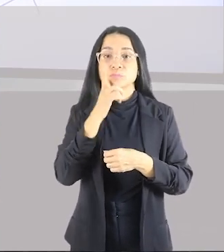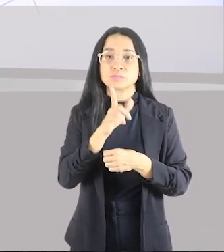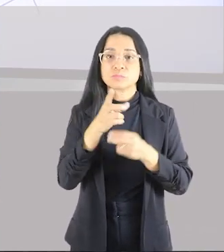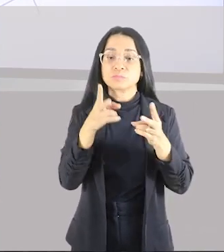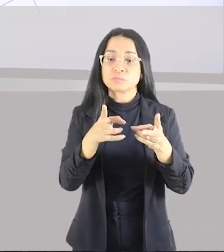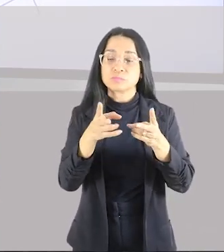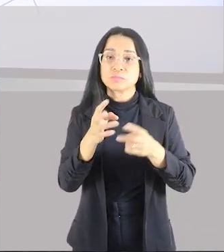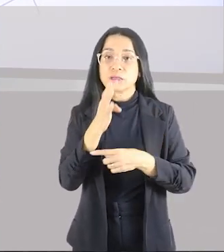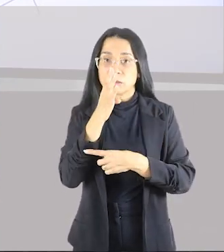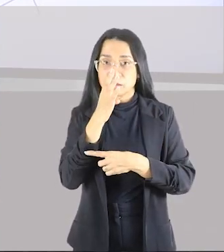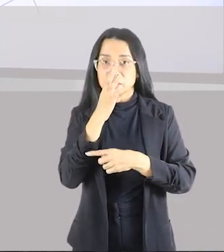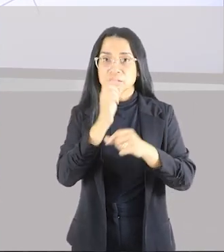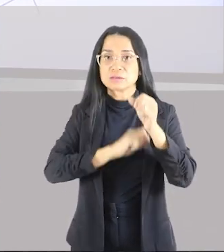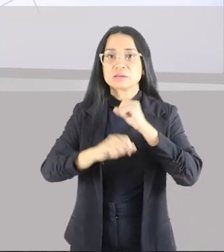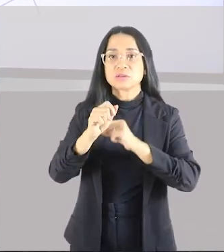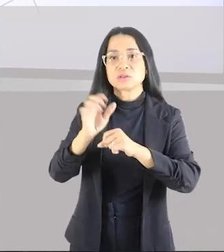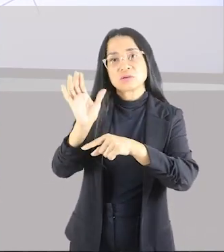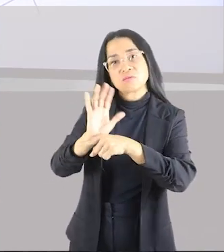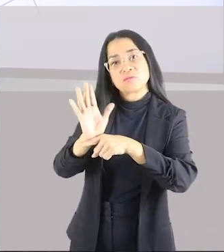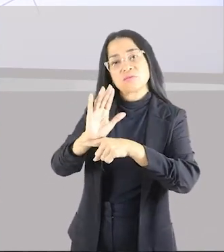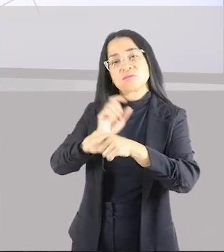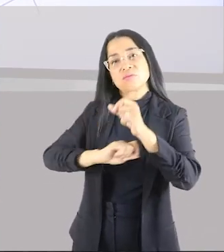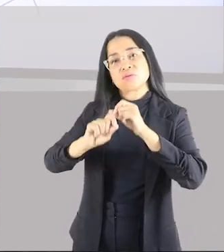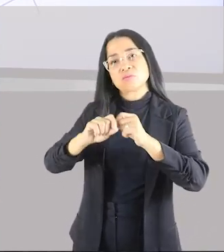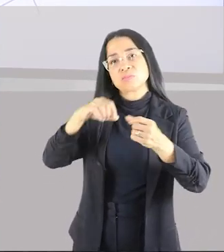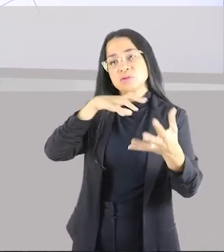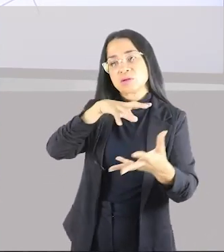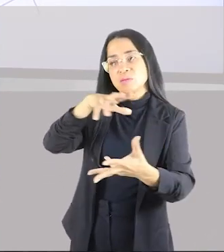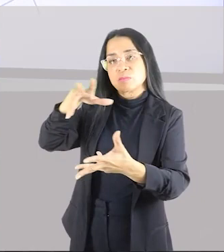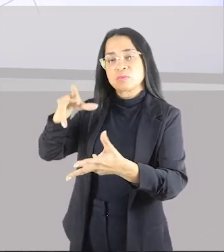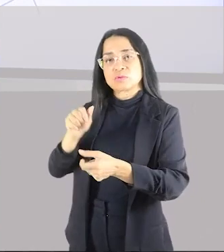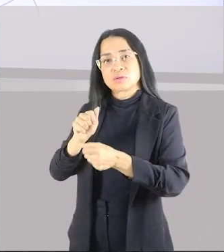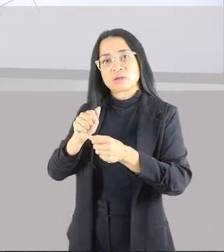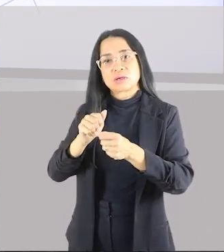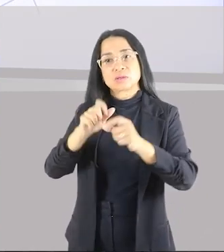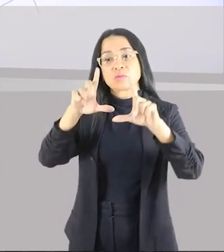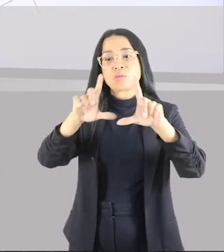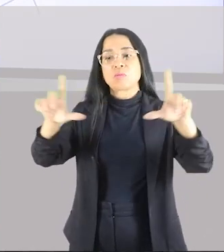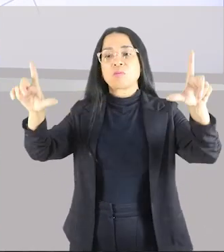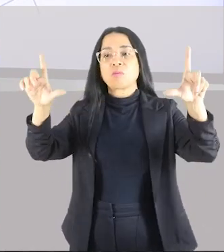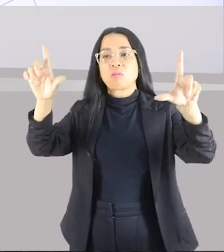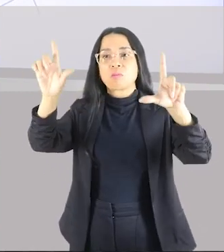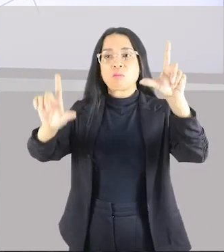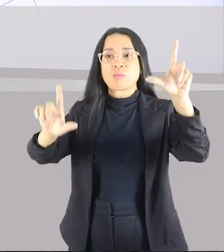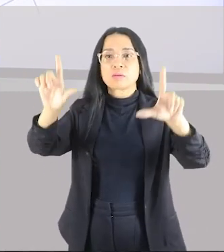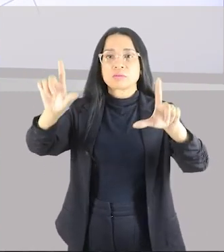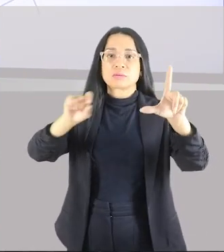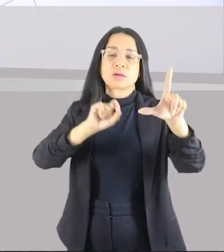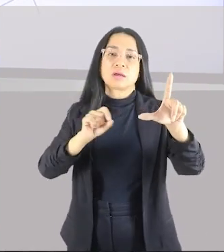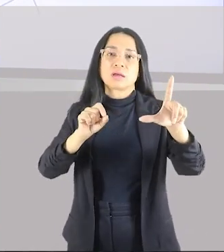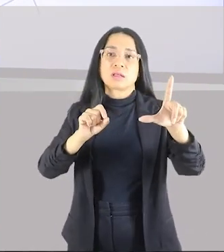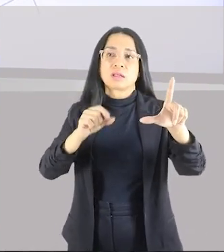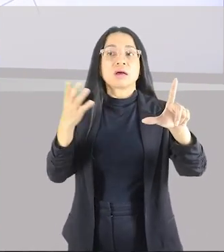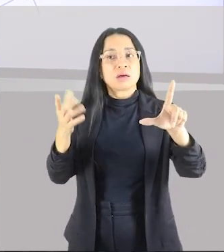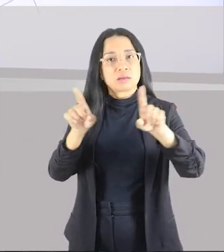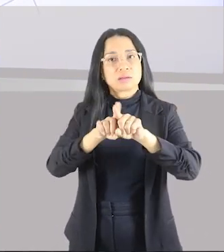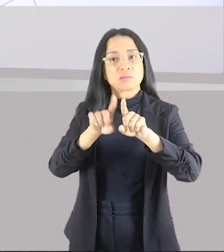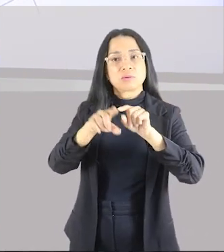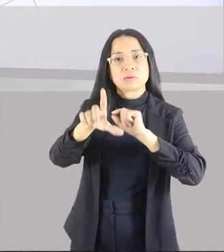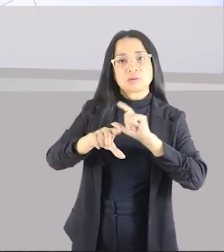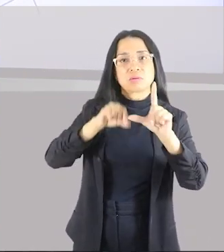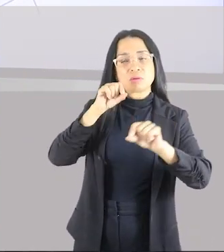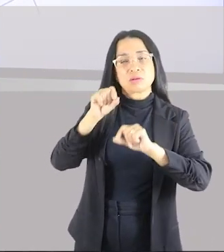assistir produções internacionais apenas por uma tela e apenas pela nossa escolha, a produção brasileira, que